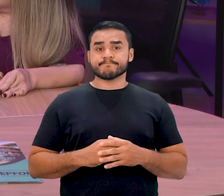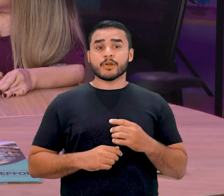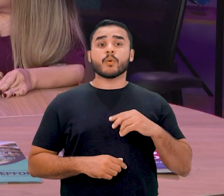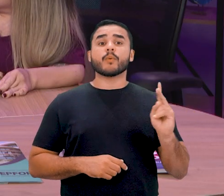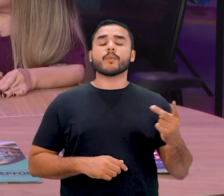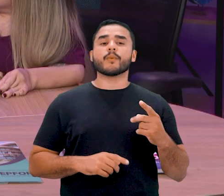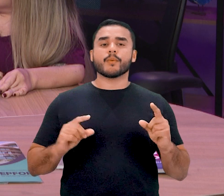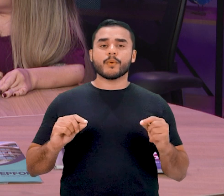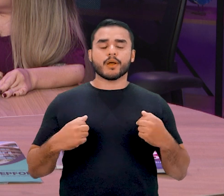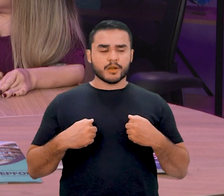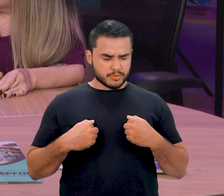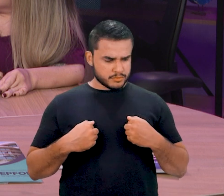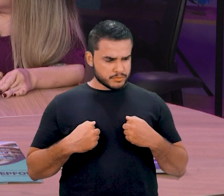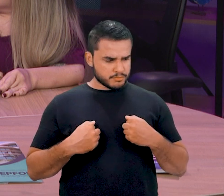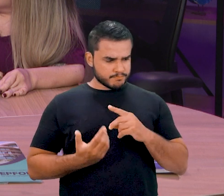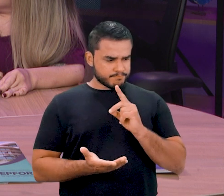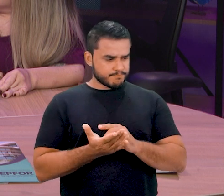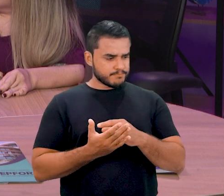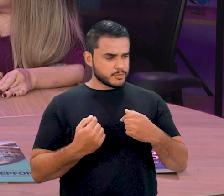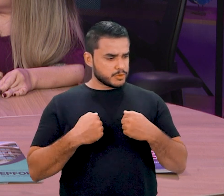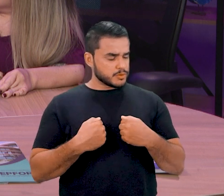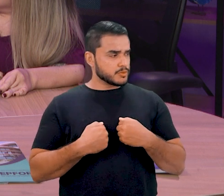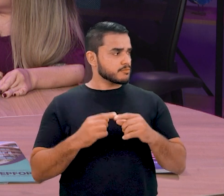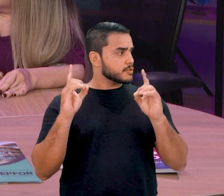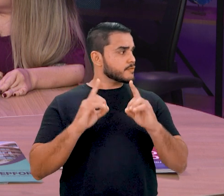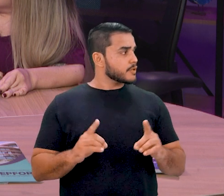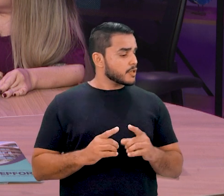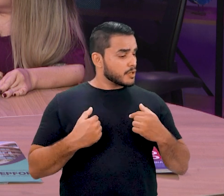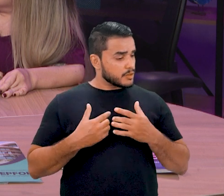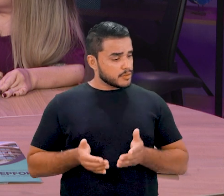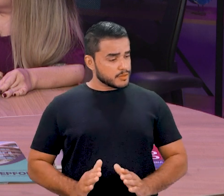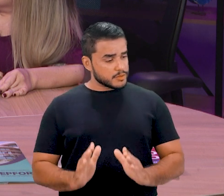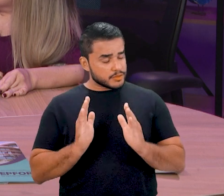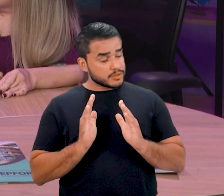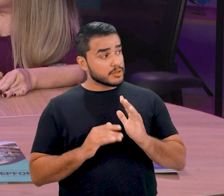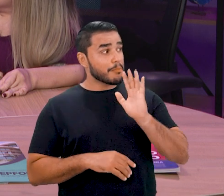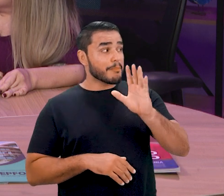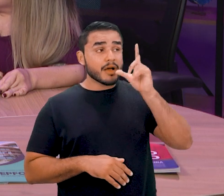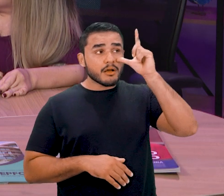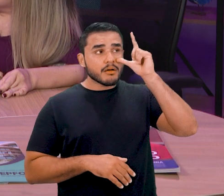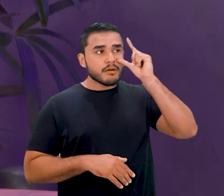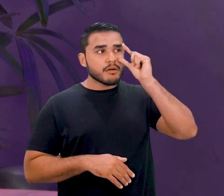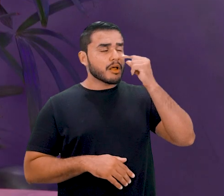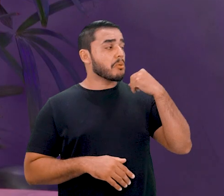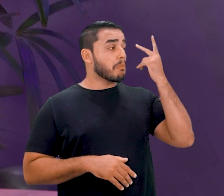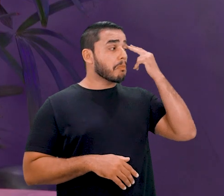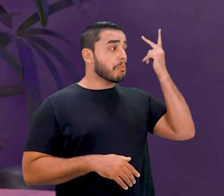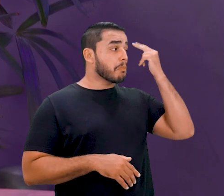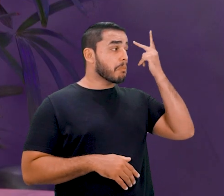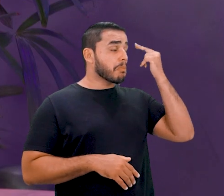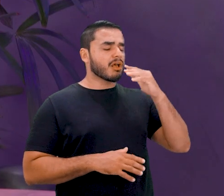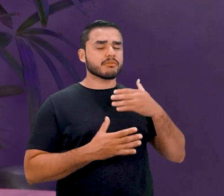eu entendi que eu era uma pessoa com deficiência, né? Porque eu nasci com deficiência, mas eu não me enxergava assim. Sim. Então, a vida, ela meio